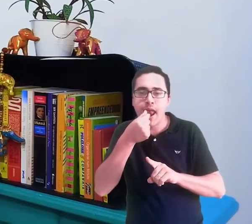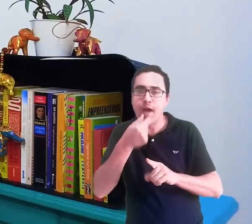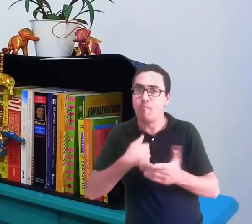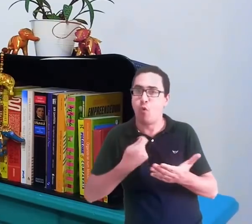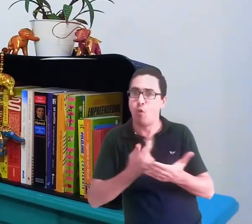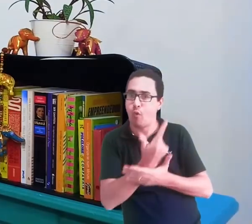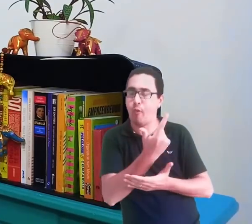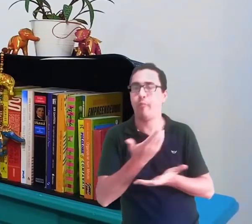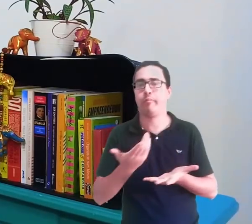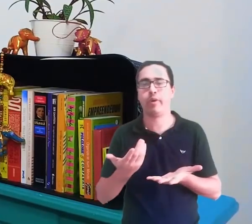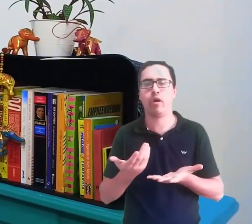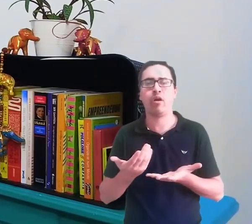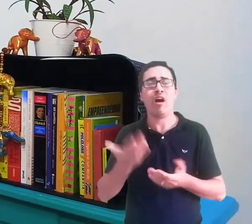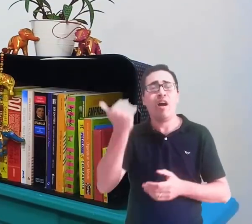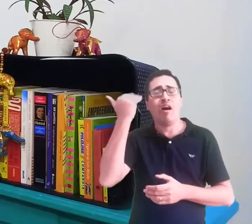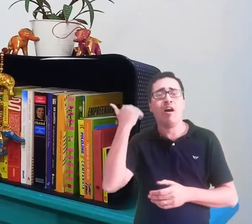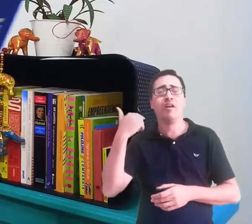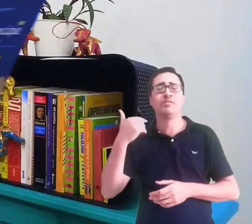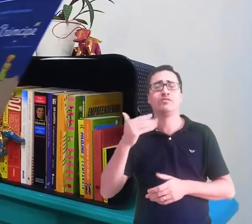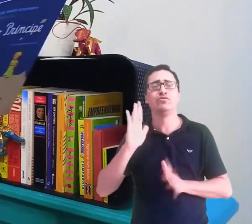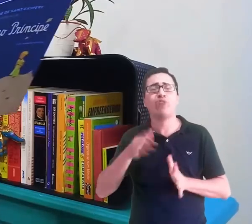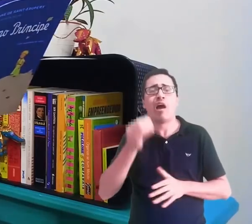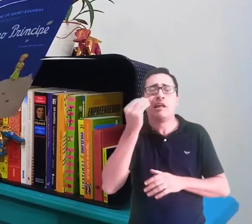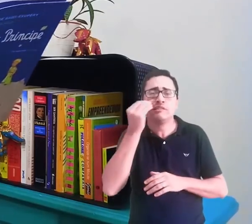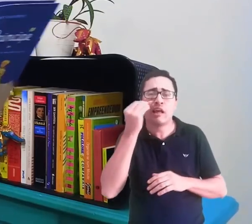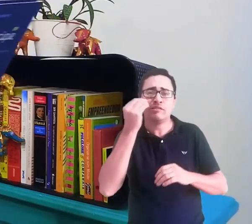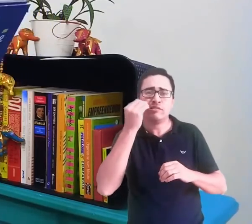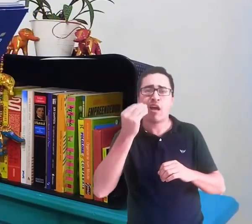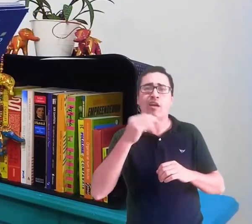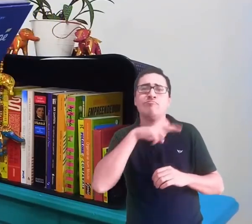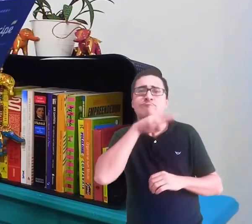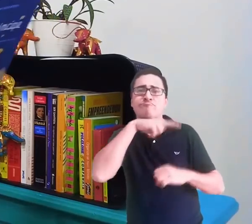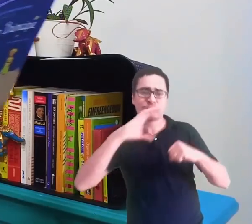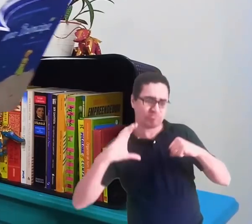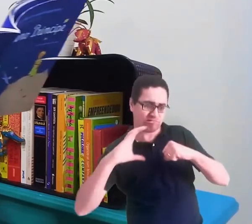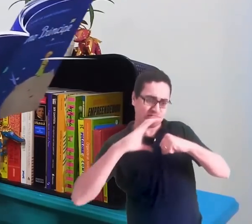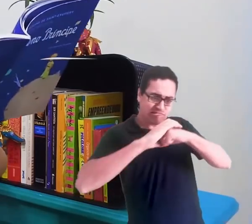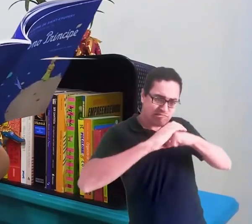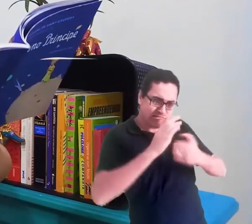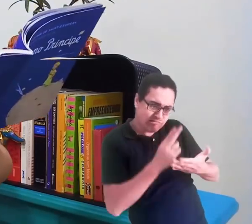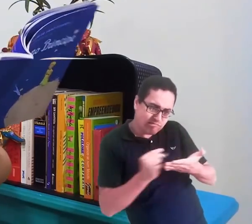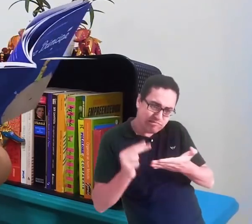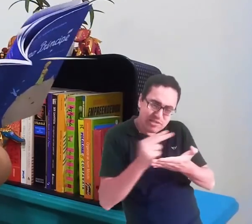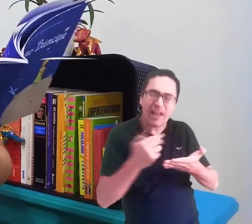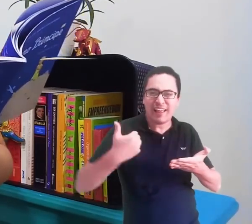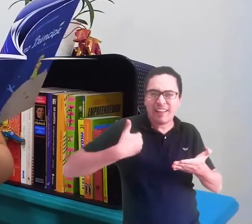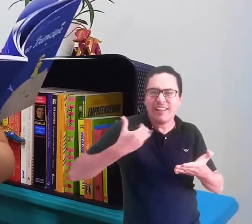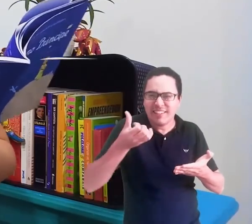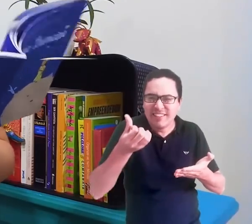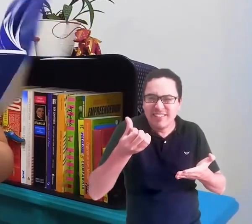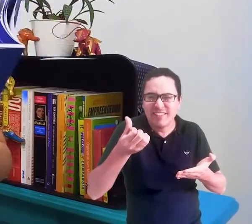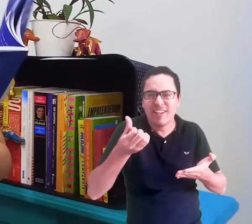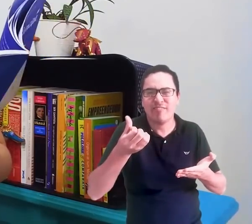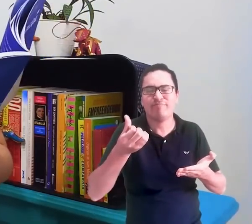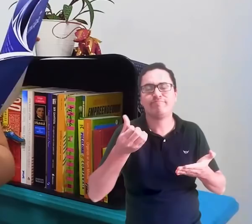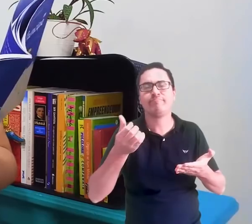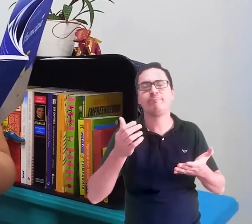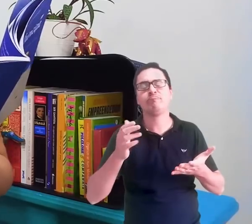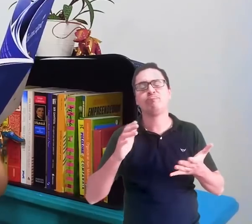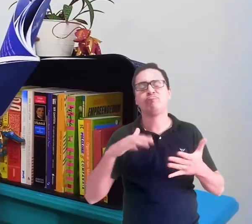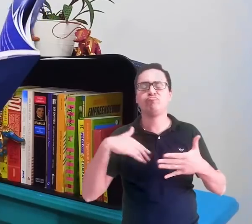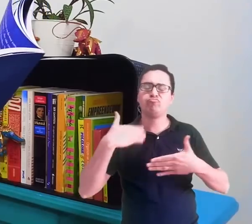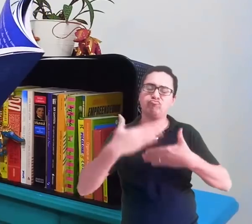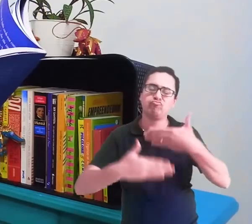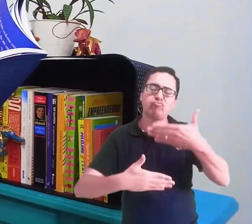não se fez outra tentativa a não ser desenhar jiboias fechadas e abertas aos 6 anos de idade. Tentarei